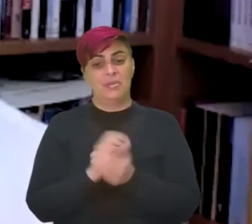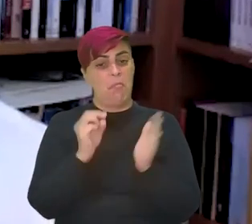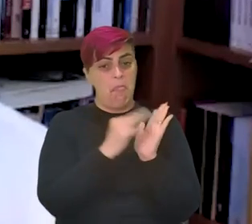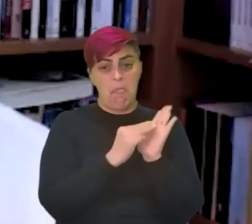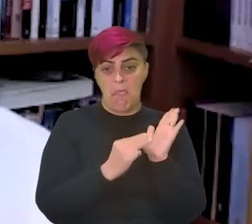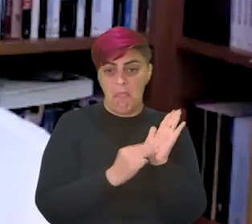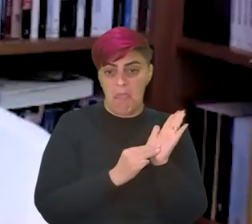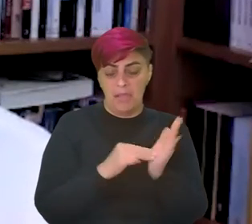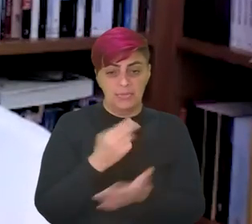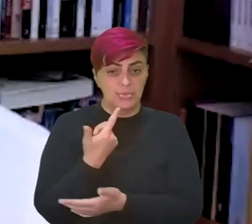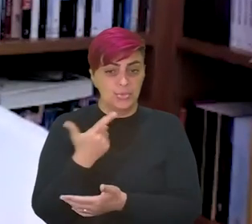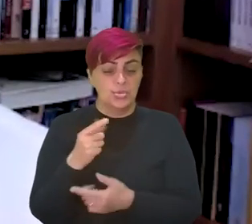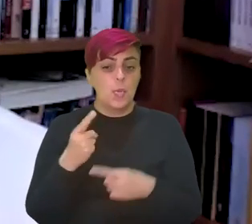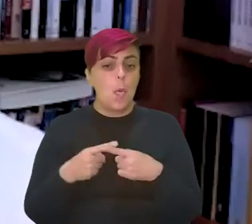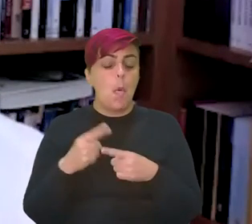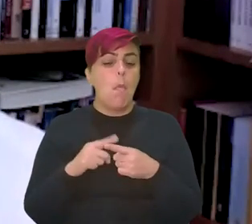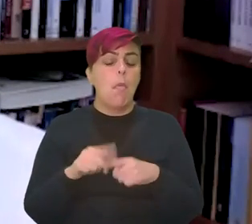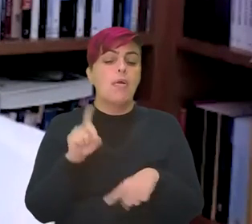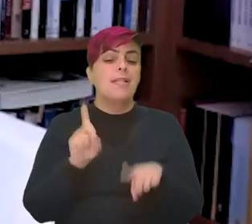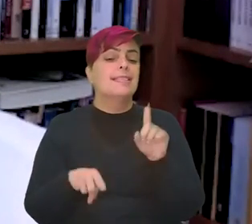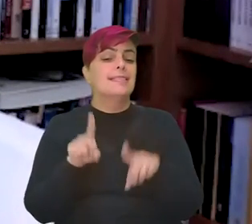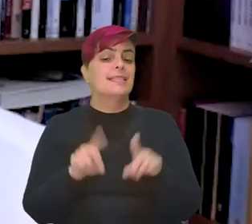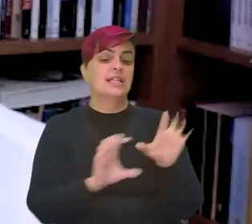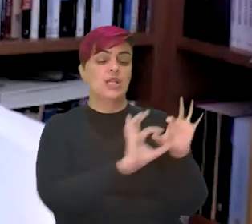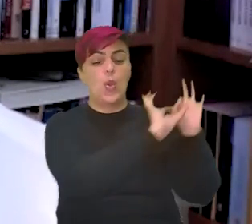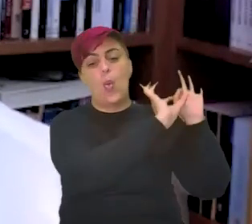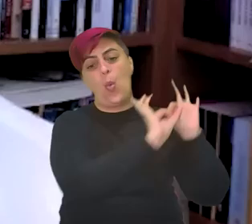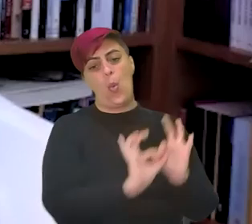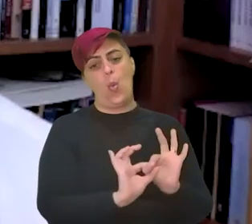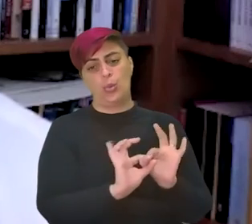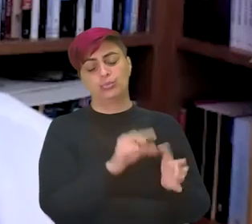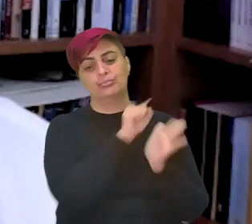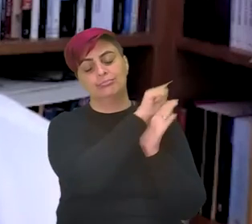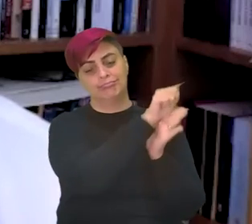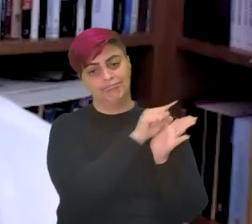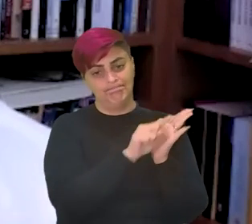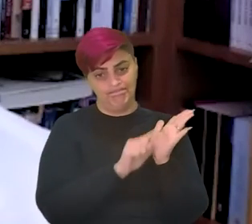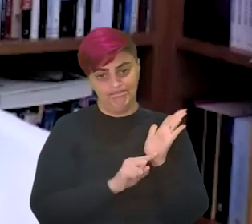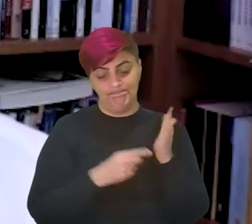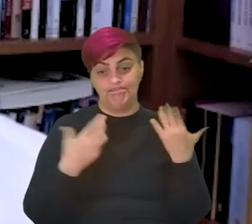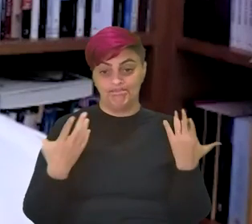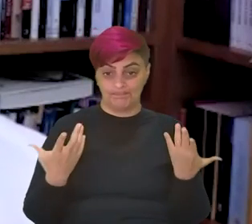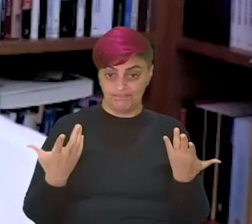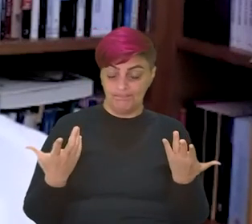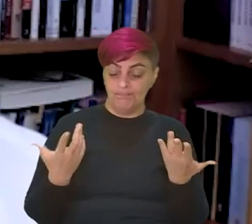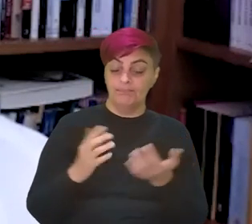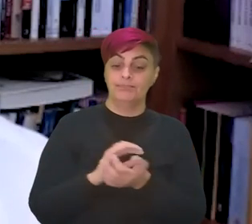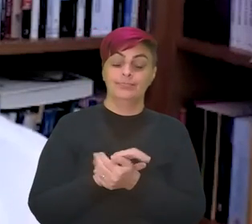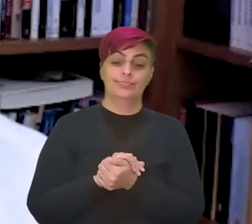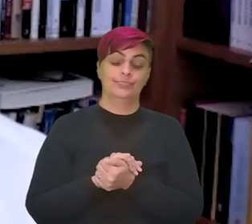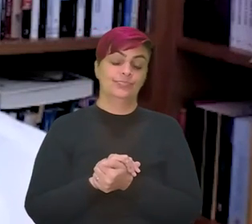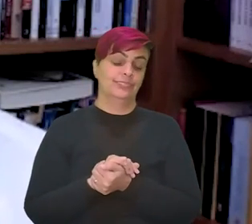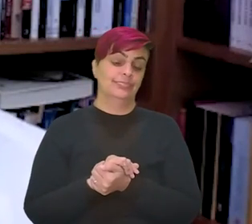e não tem métodos, porque tudo vai depender do contexto da própria pesquisa, né? Não vai